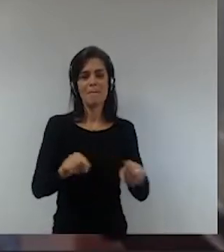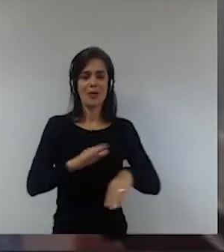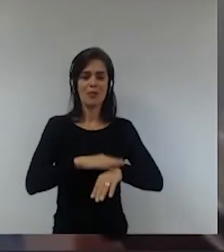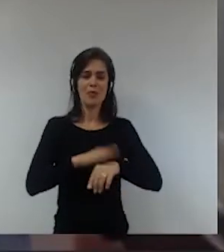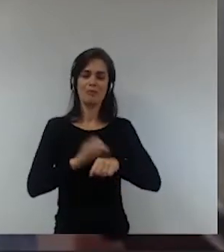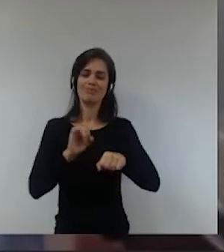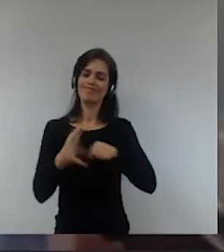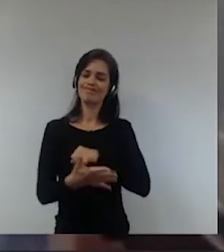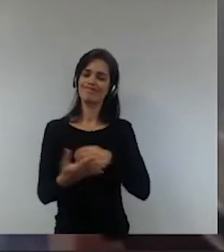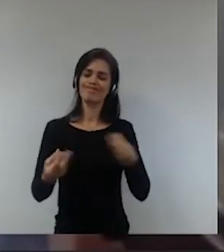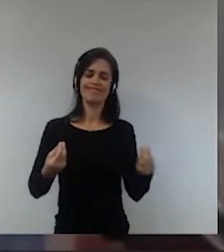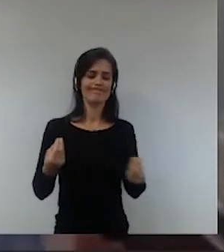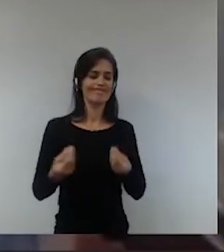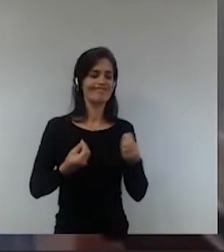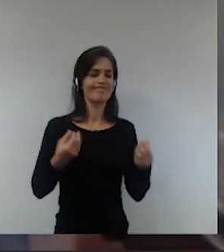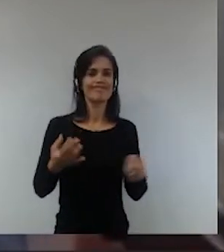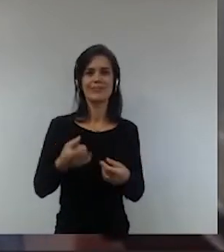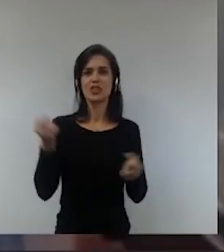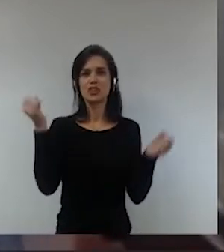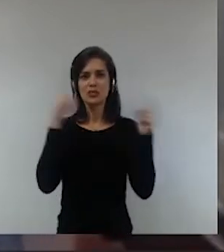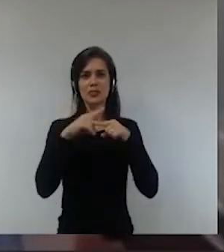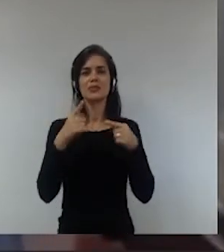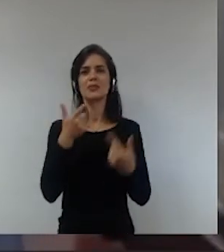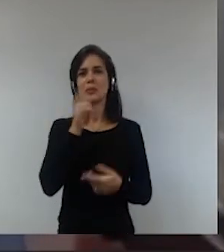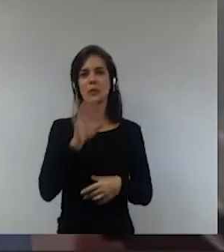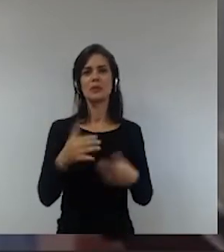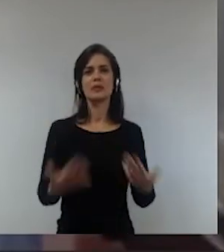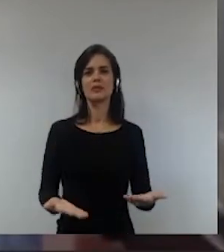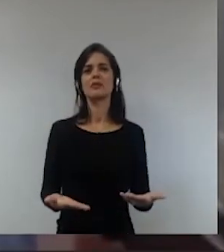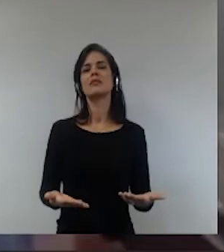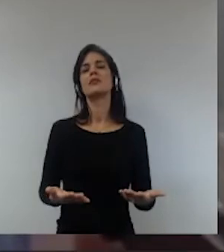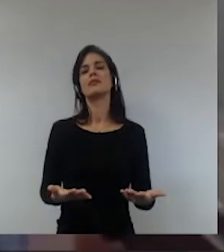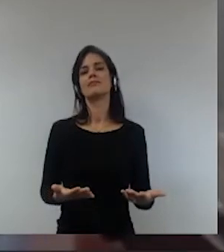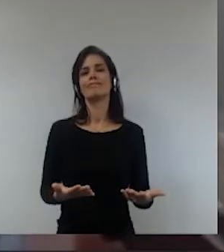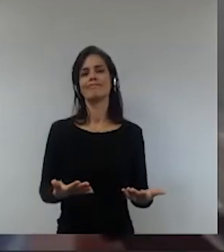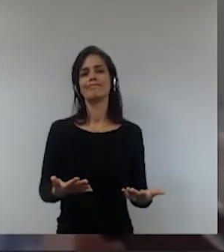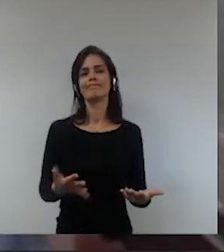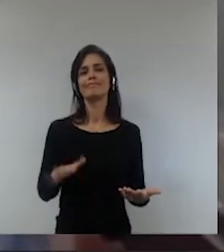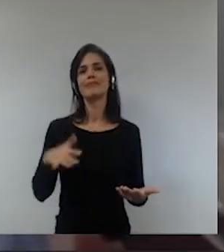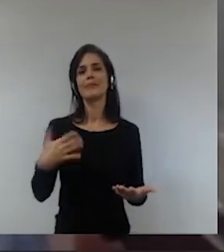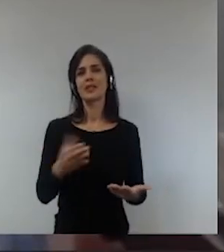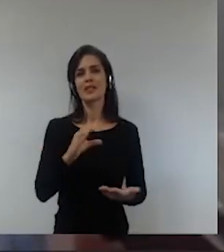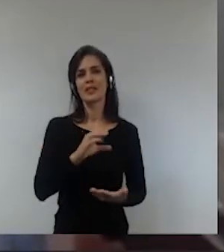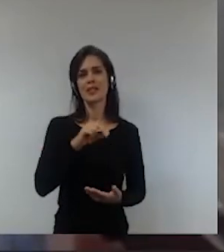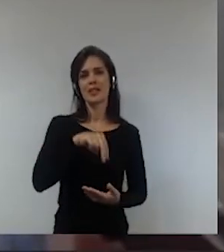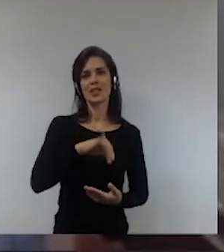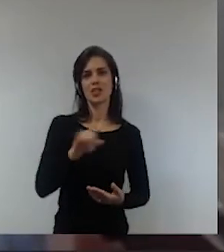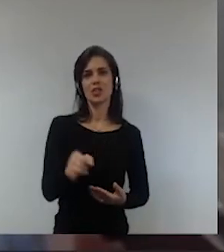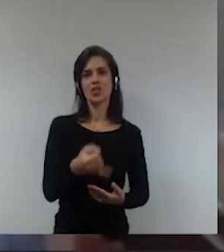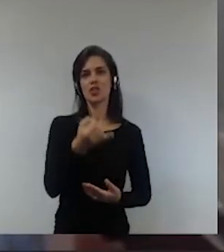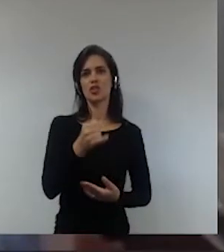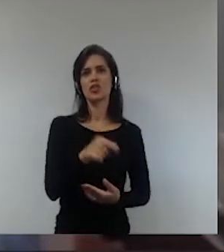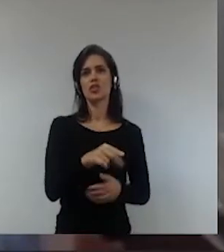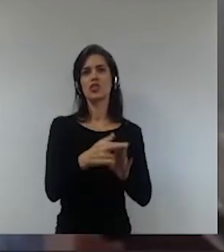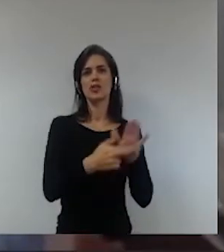pandemia, evidentemente, surgem dificuldades. E aí, claro, o CNJ, através da Resolução